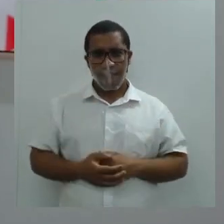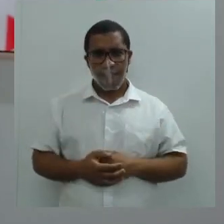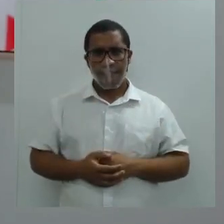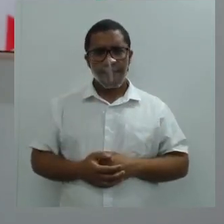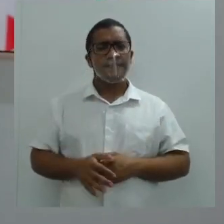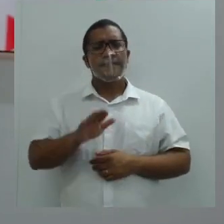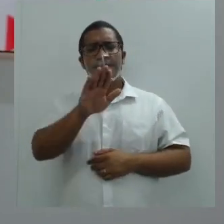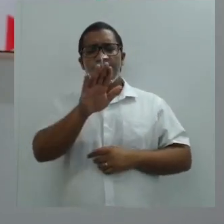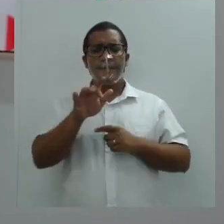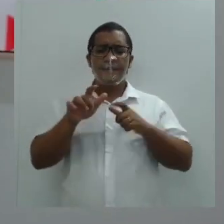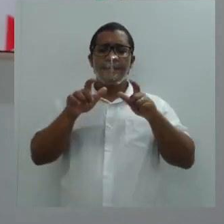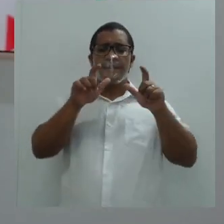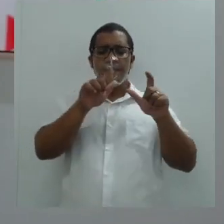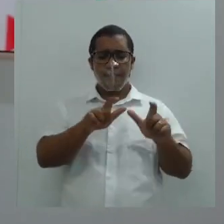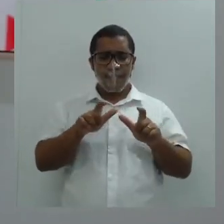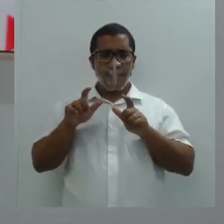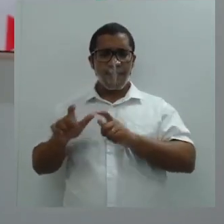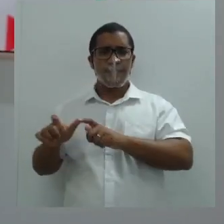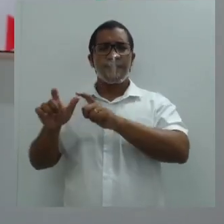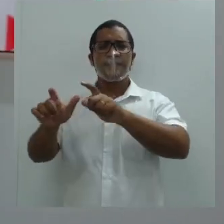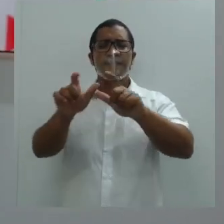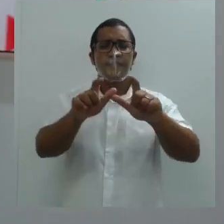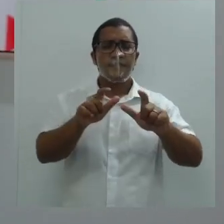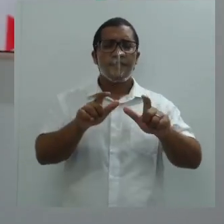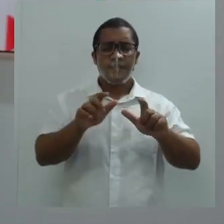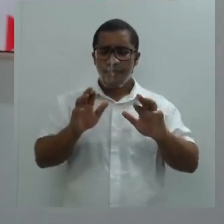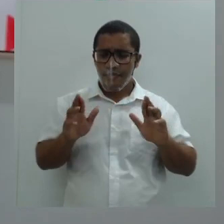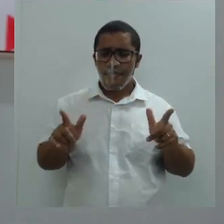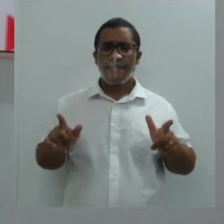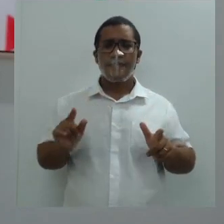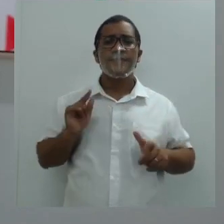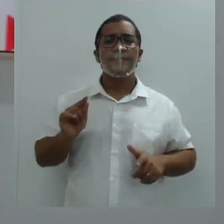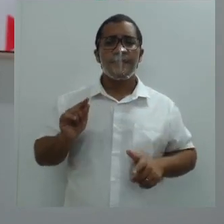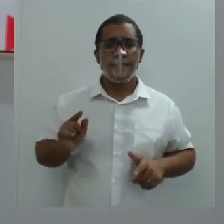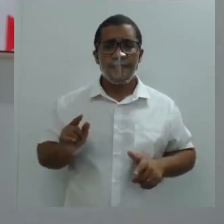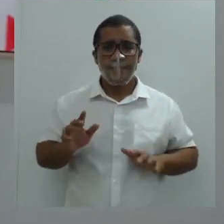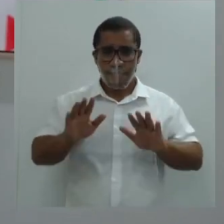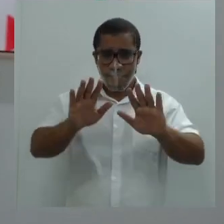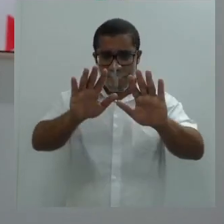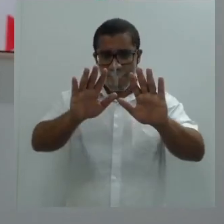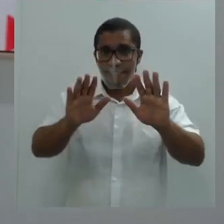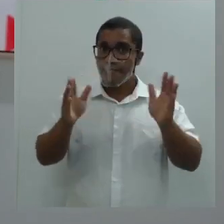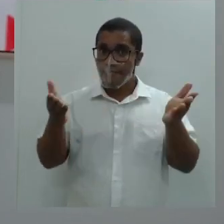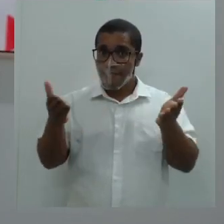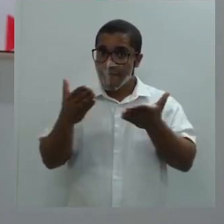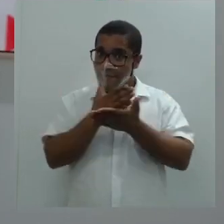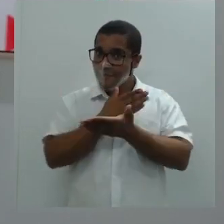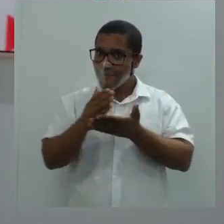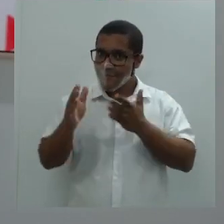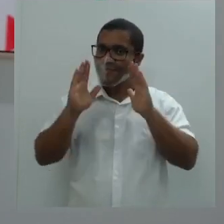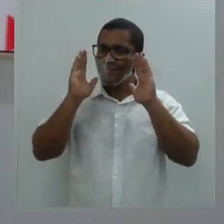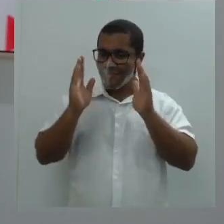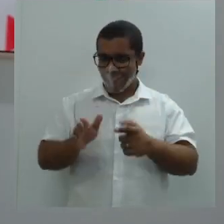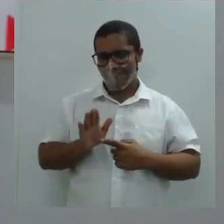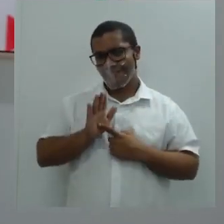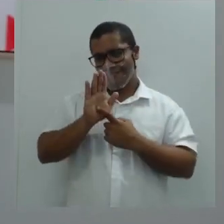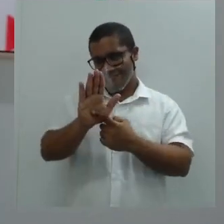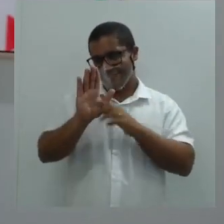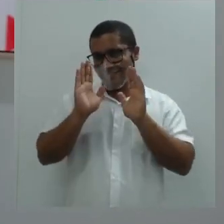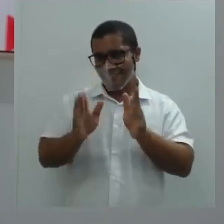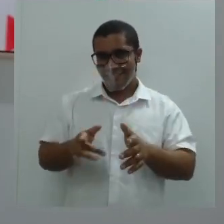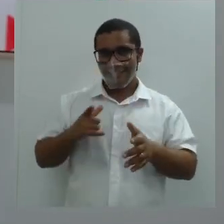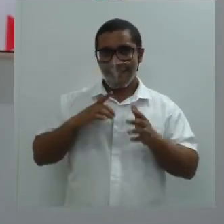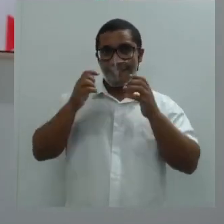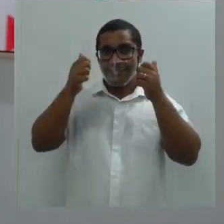os outros lugares? Que diferença podemos encontrar entre eles? Apontamos algumas aqui já, né? A gente falou